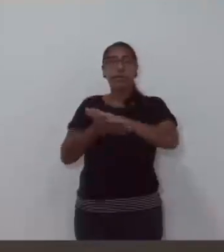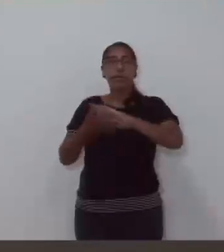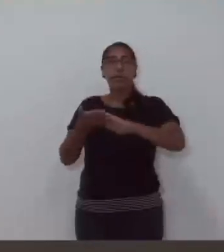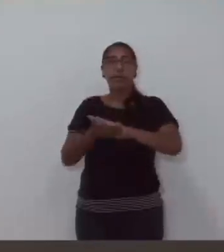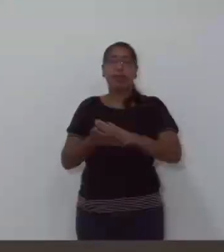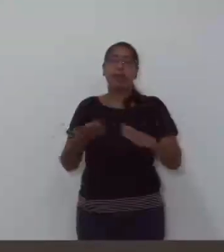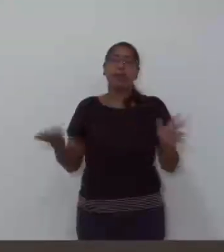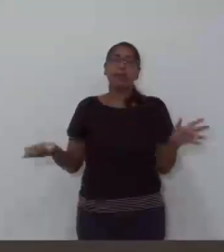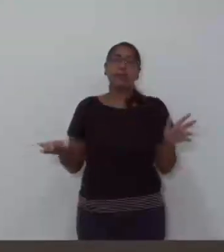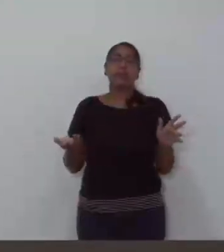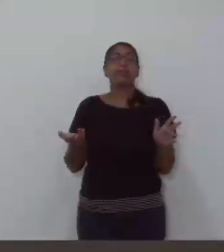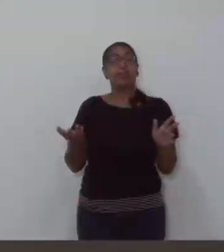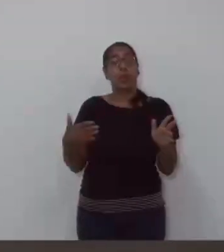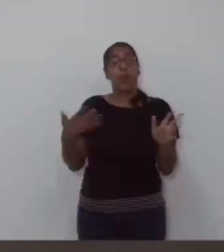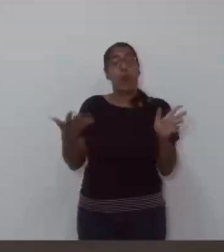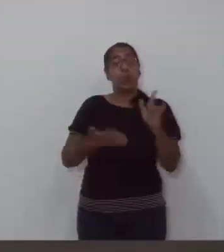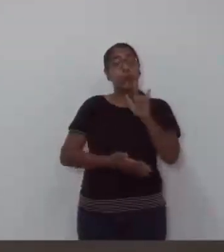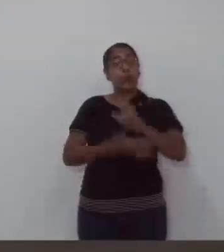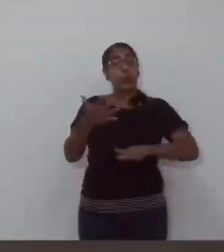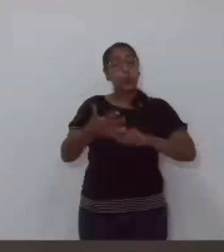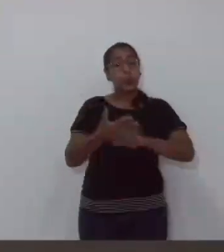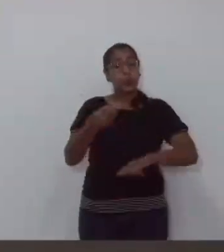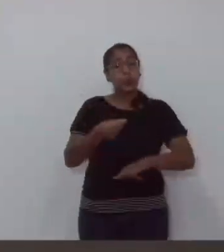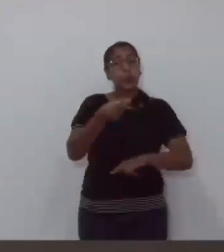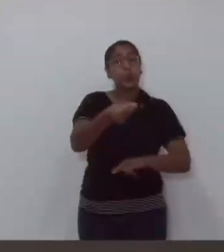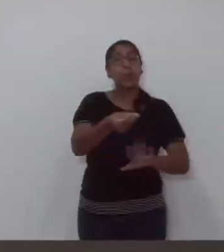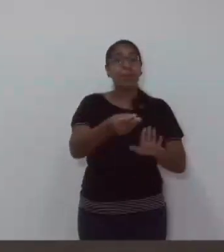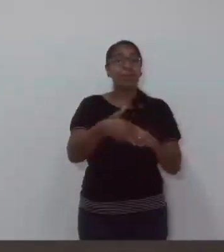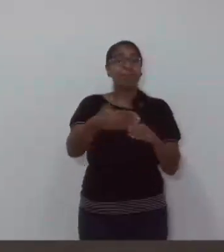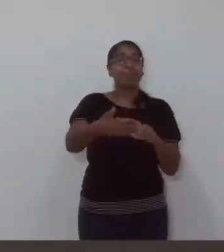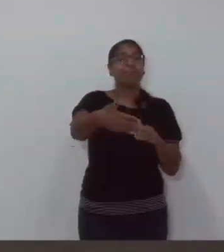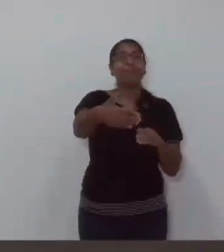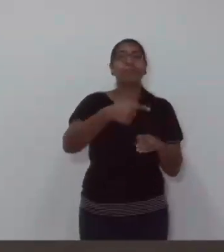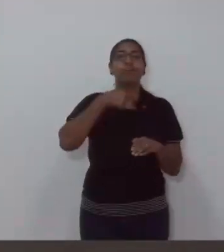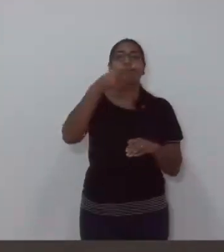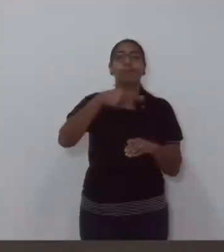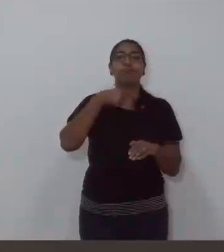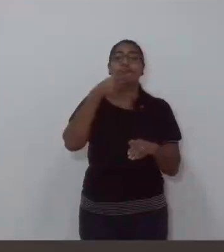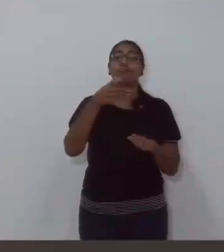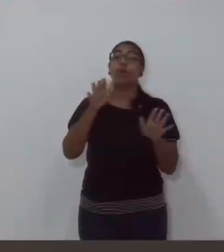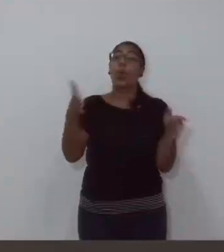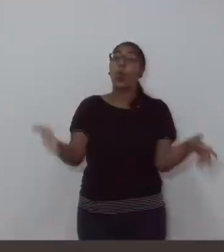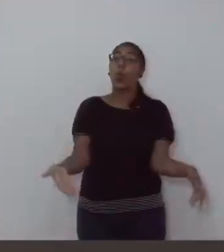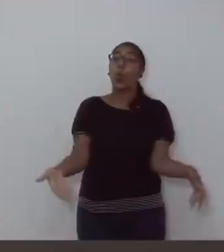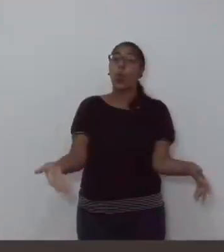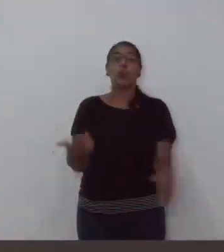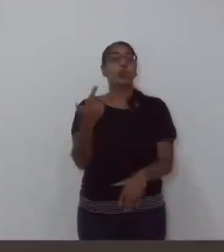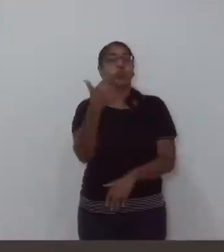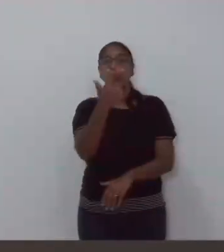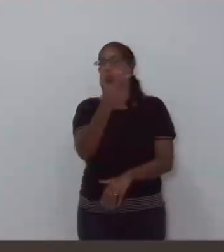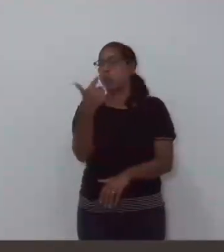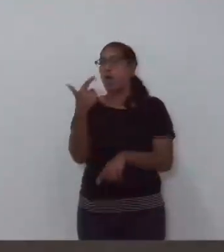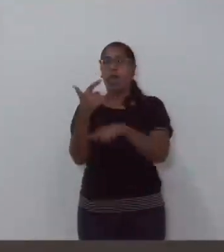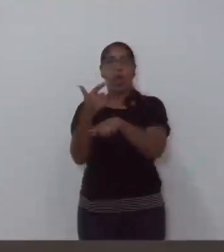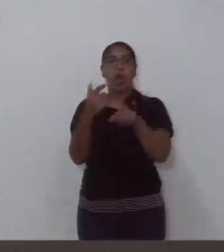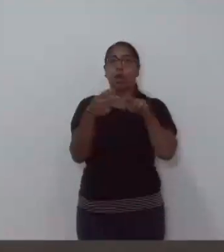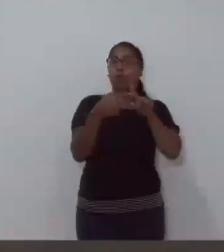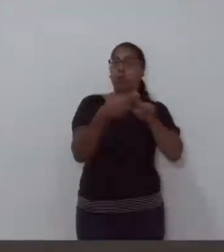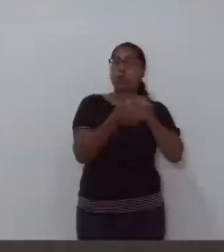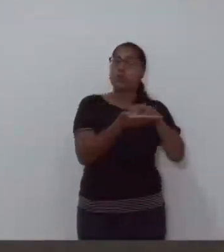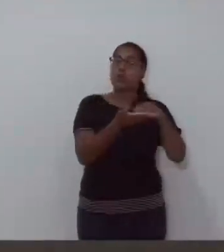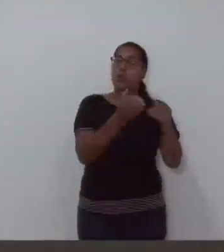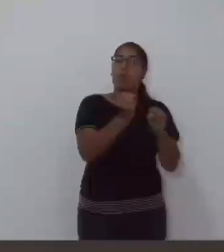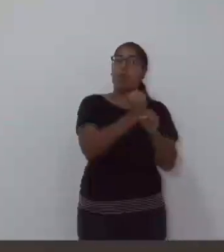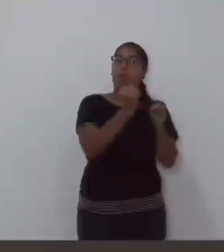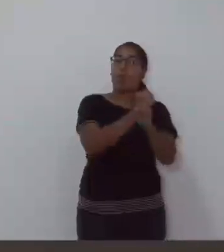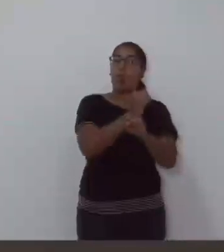e não está andando o negócio. Então, assim, para vocês terem ideia, hoje não tem aprovação nenhuma, nem da Secretaria de